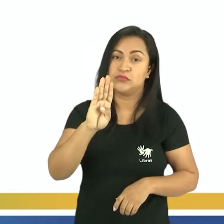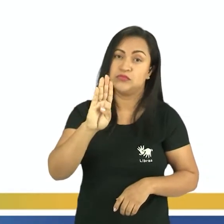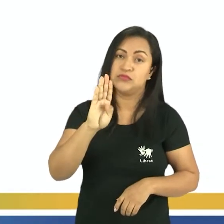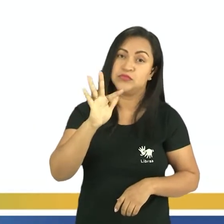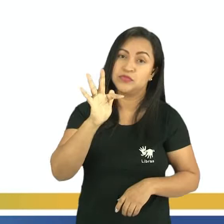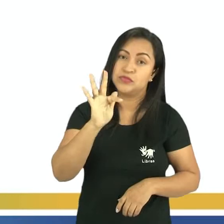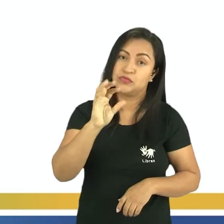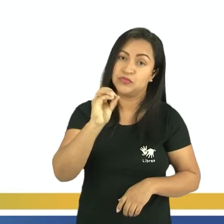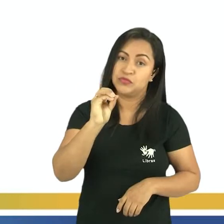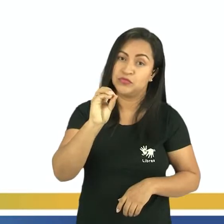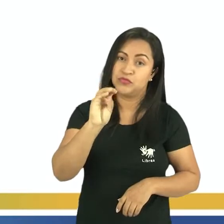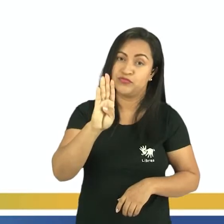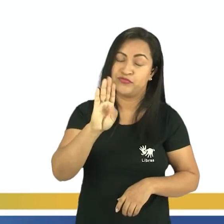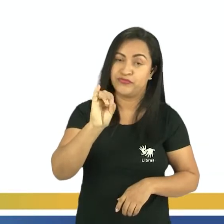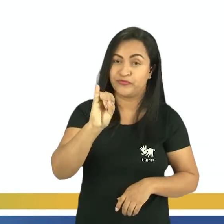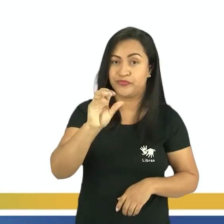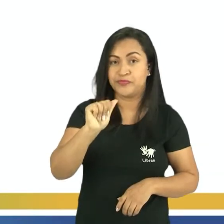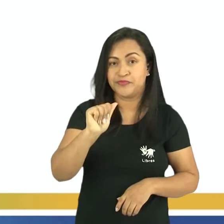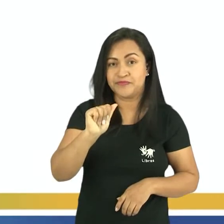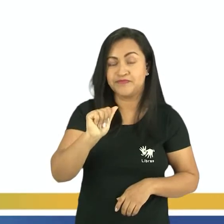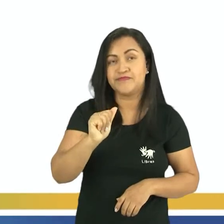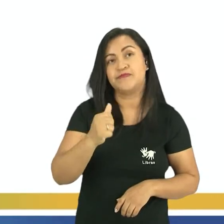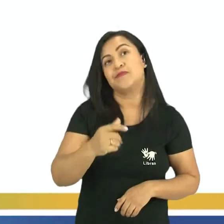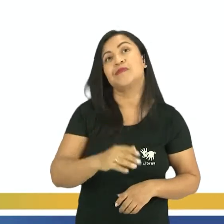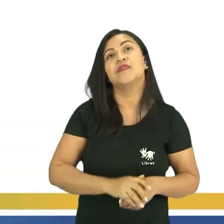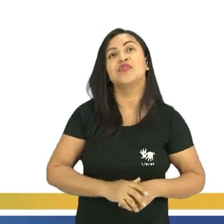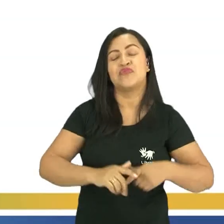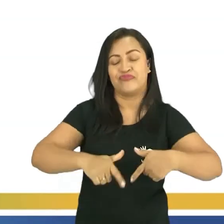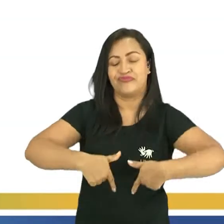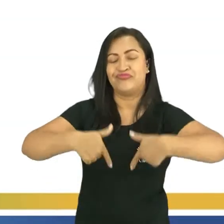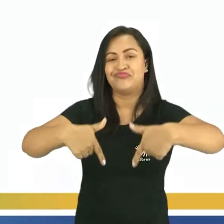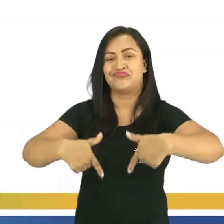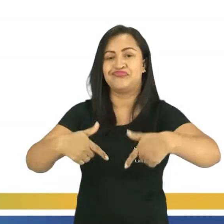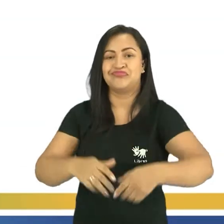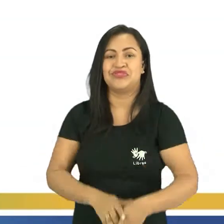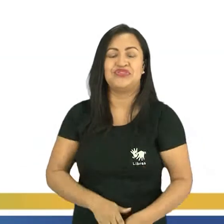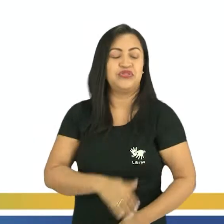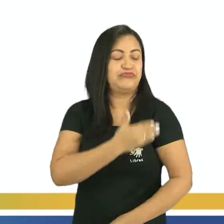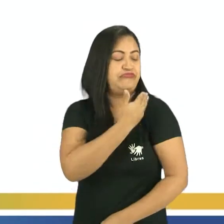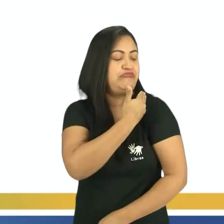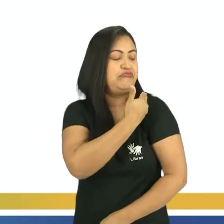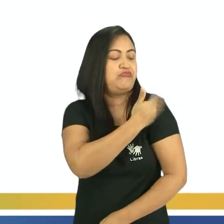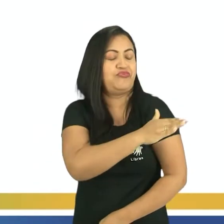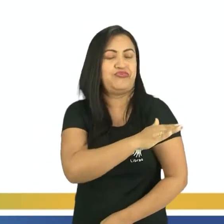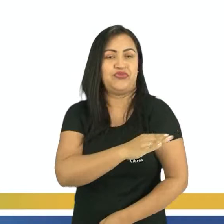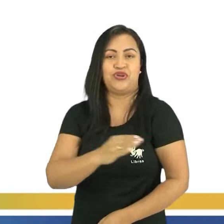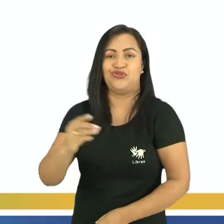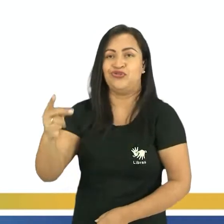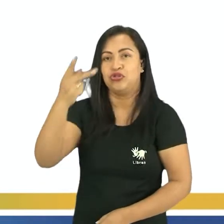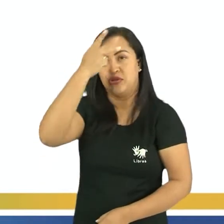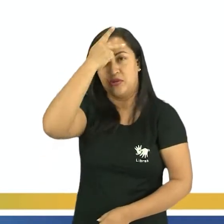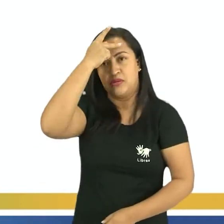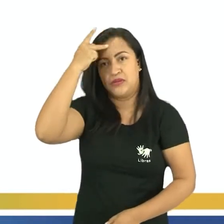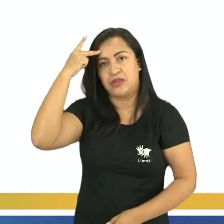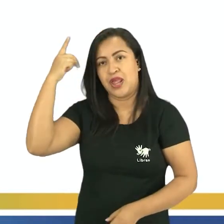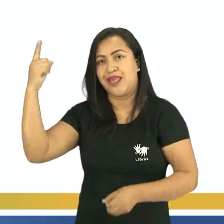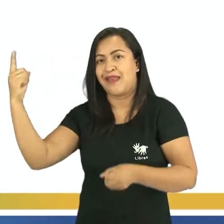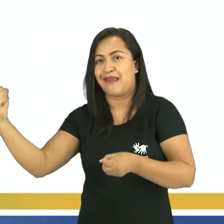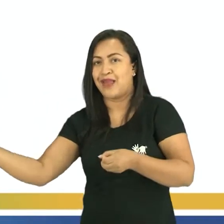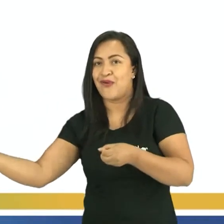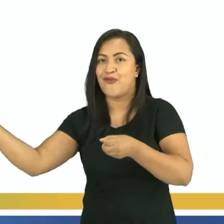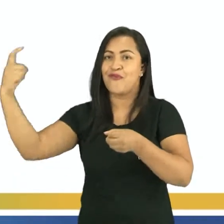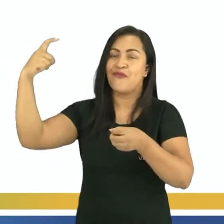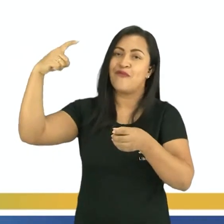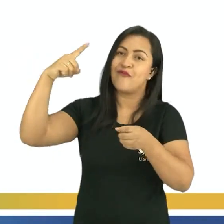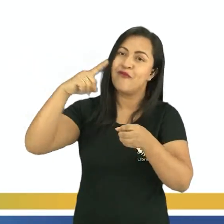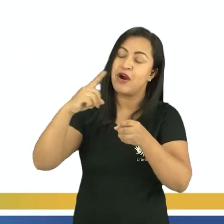sobre xenofobia, mas, a princípio, são movimentos de repúdio à entrada de estrangeiros na Europa. Eu trago uma imagem aqui para vocês, essa